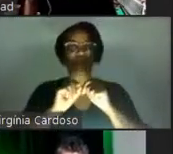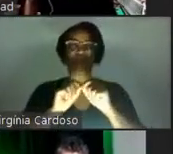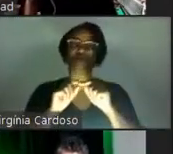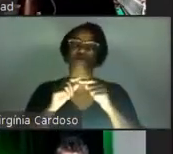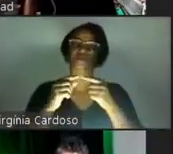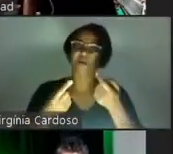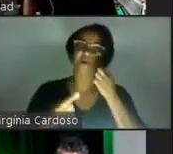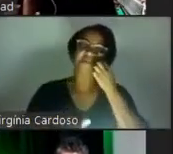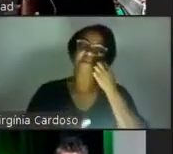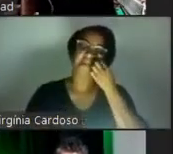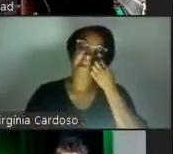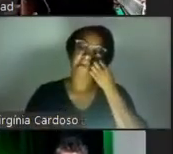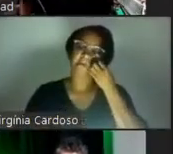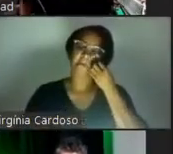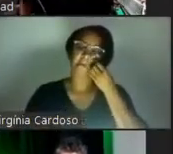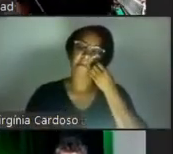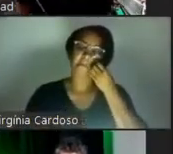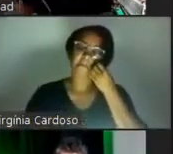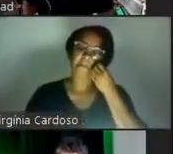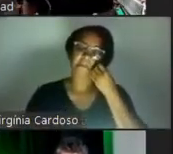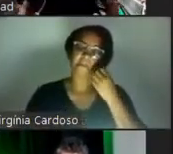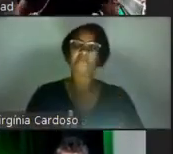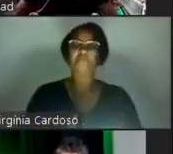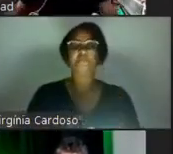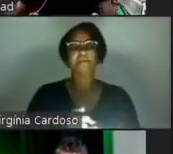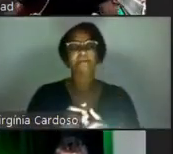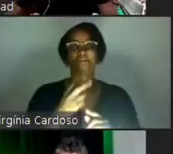na cabeça. Eles deram tiro.